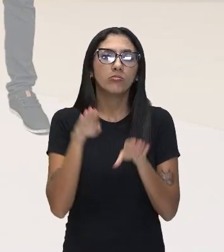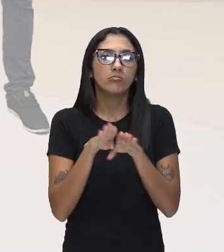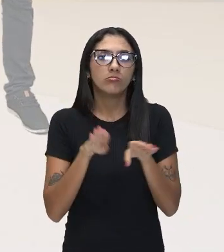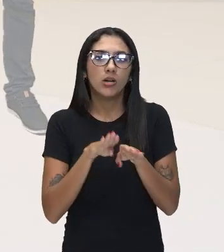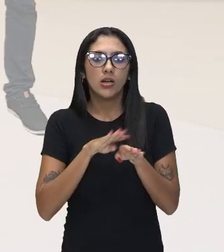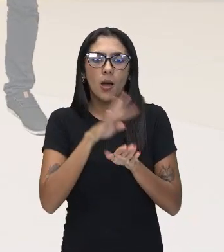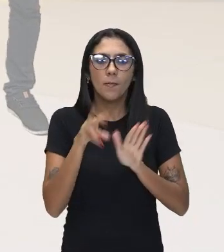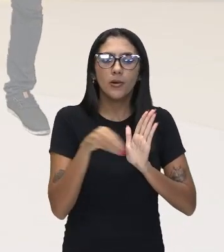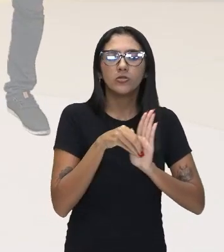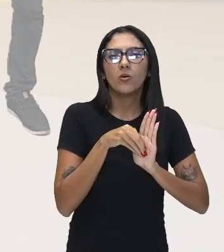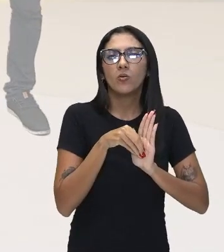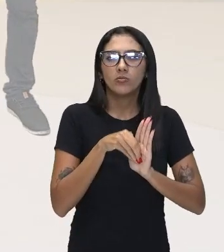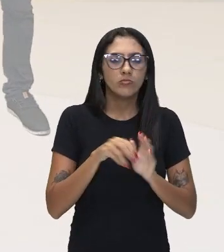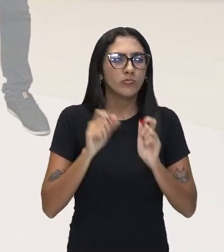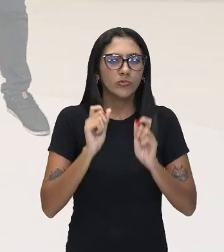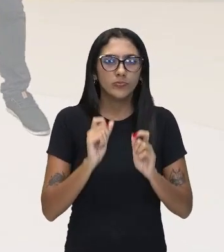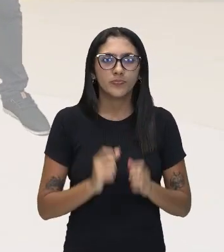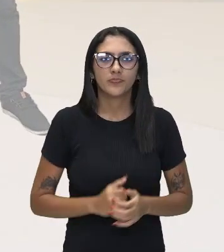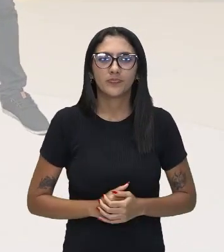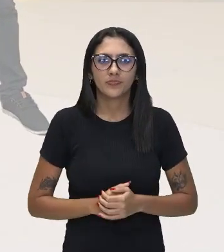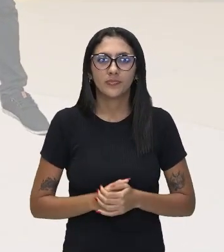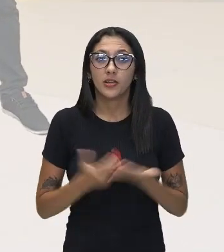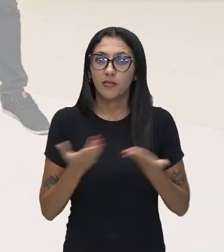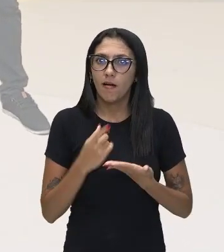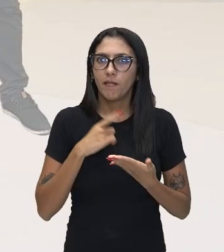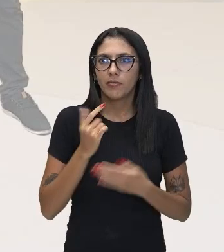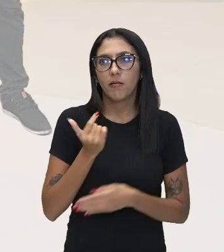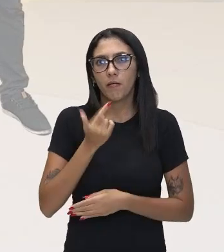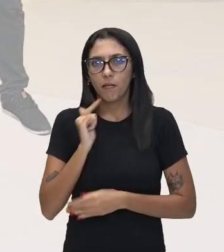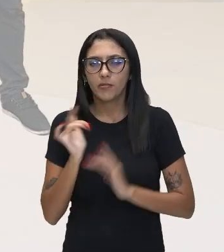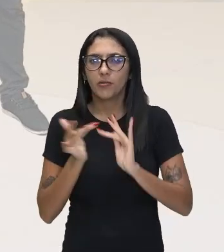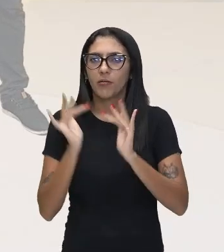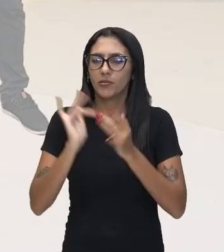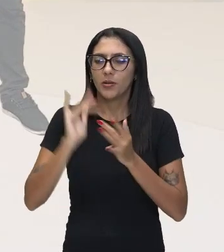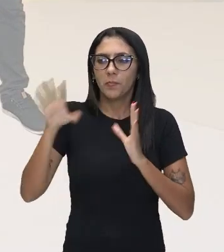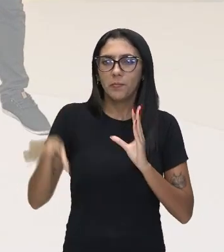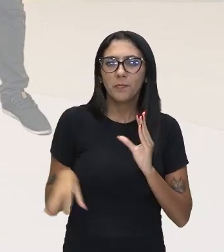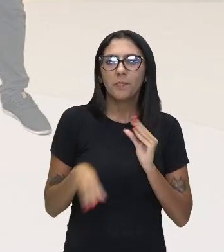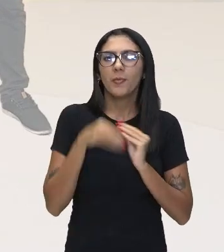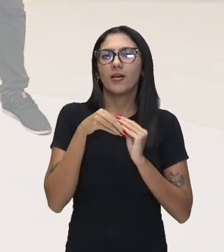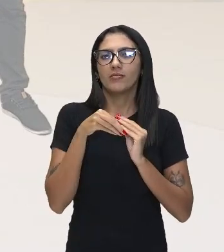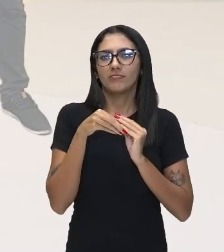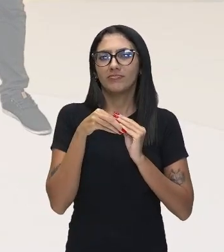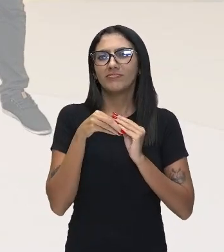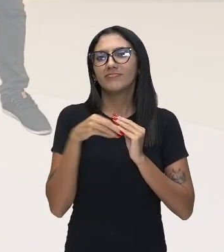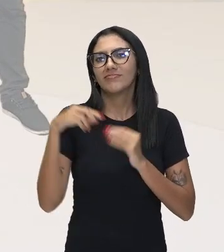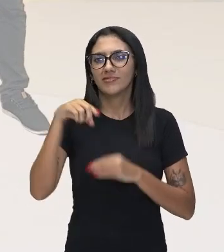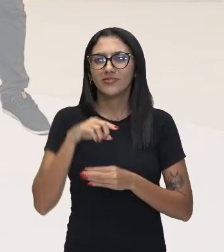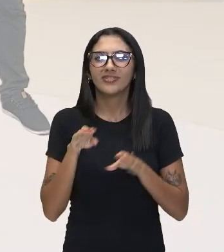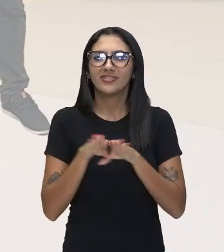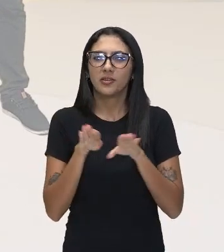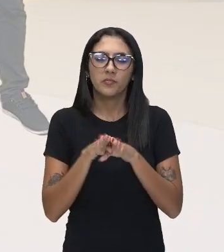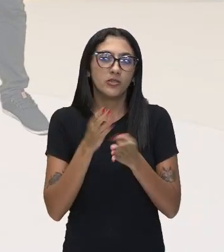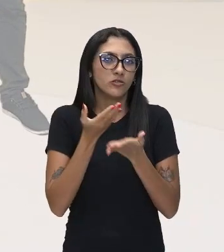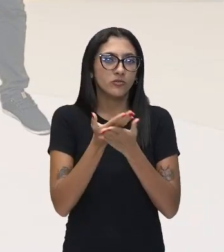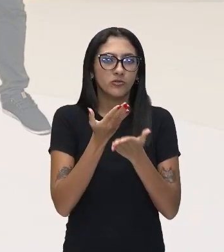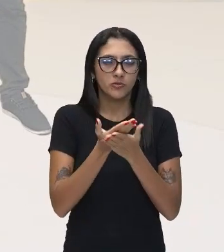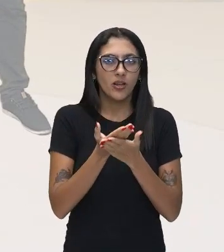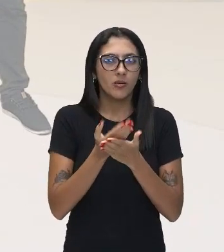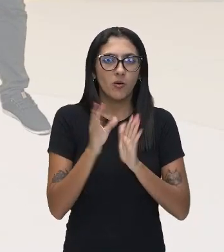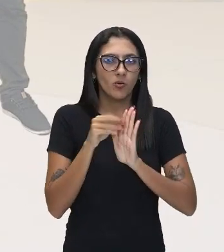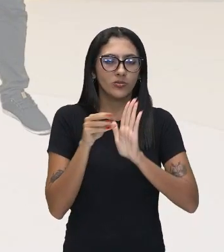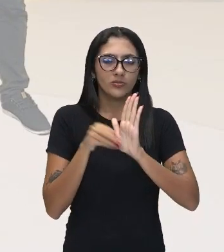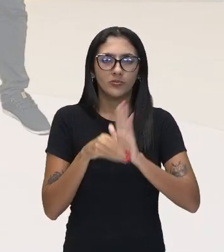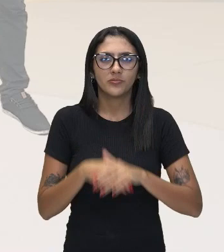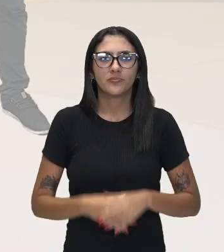bioma amazônico, e agora ainda tem mais uma, né, a Pan-Amazônia, né? Mais uma que eu digo que vocês estão estudando de uma forma mais profunda esse conteúdo,